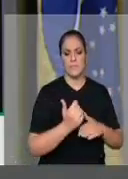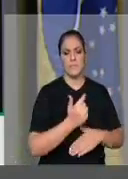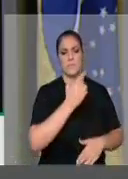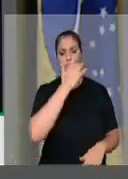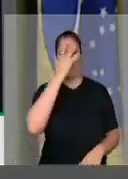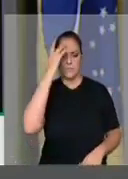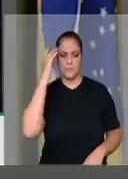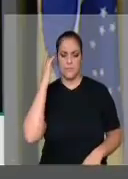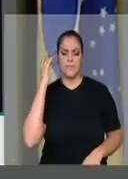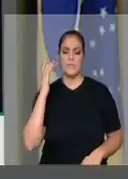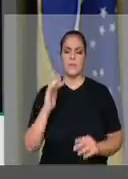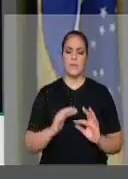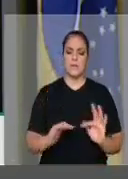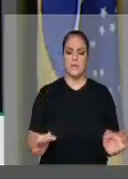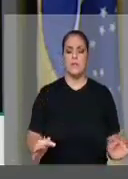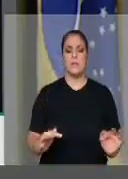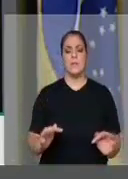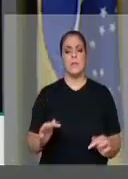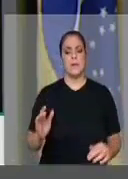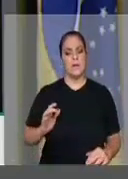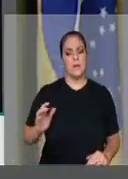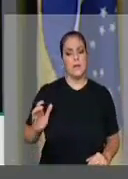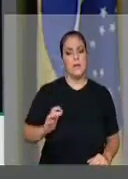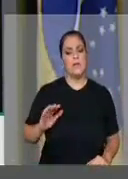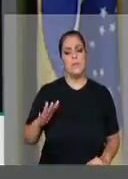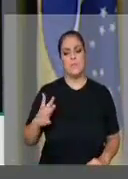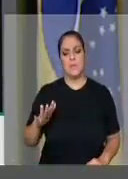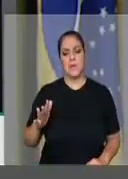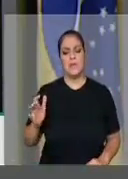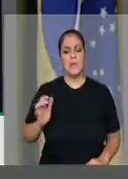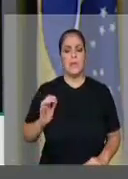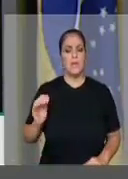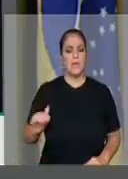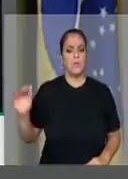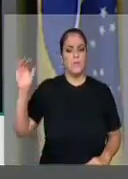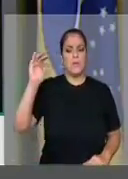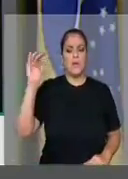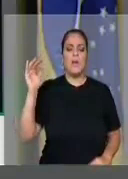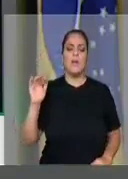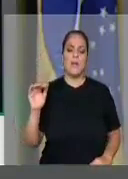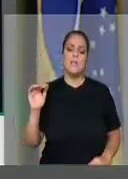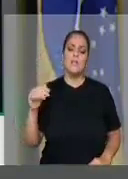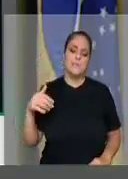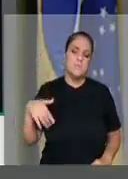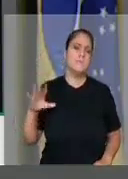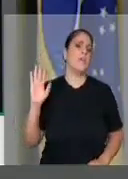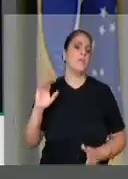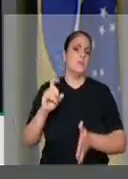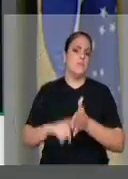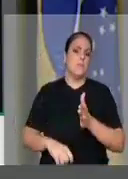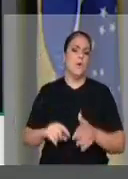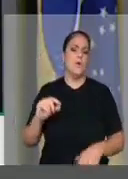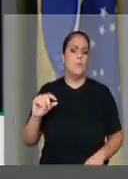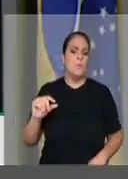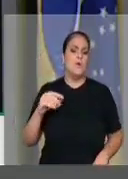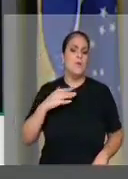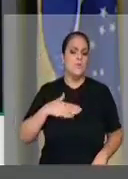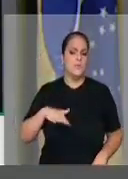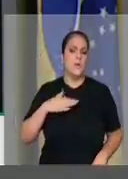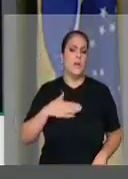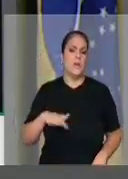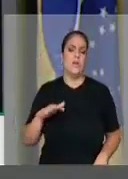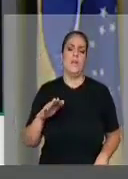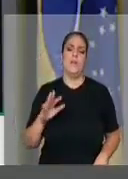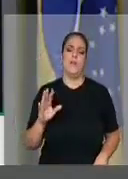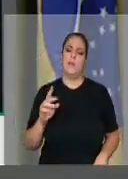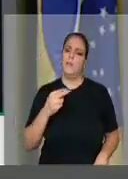muito ricos, os médio ricos e aqueles que ganham mais. Aos poucos, para também não dar choque de